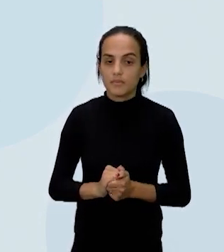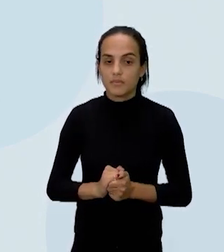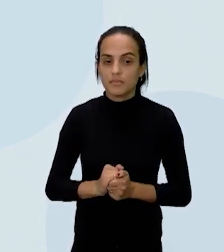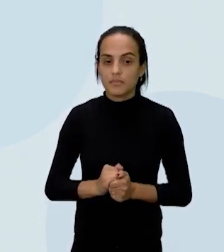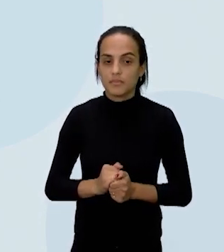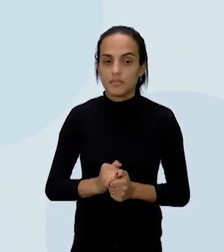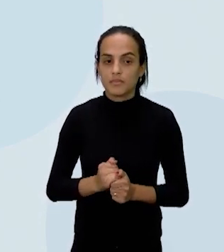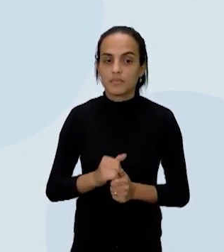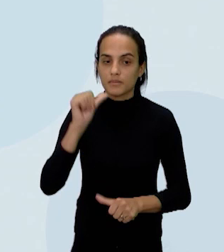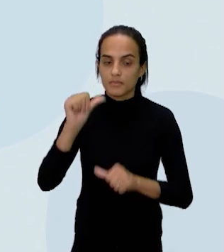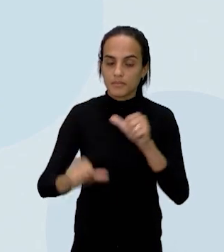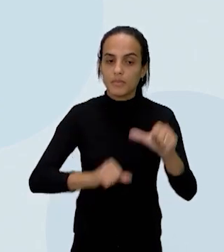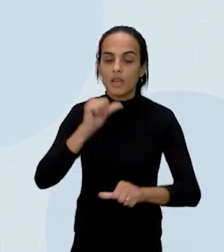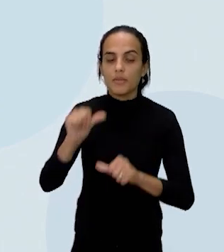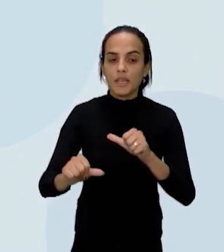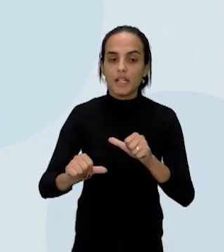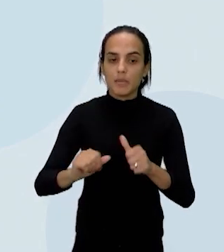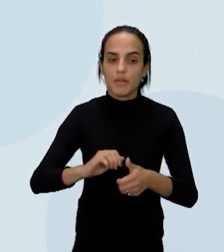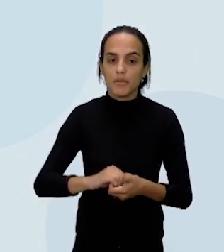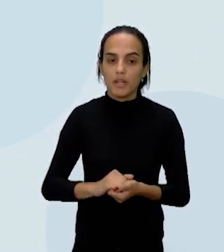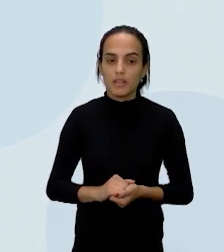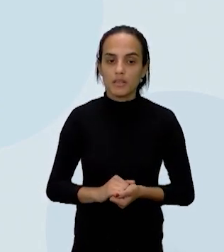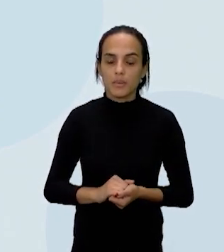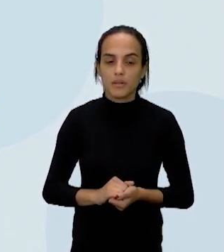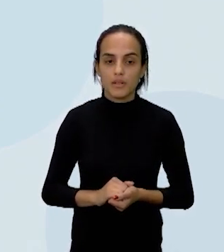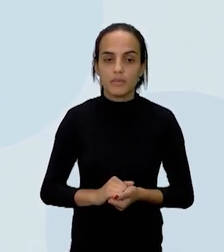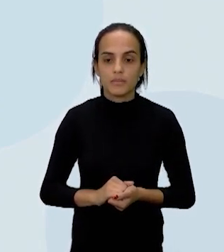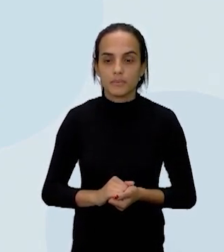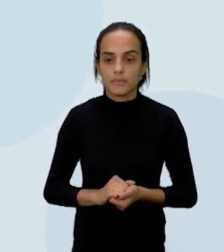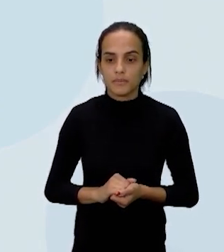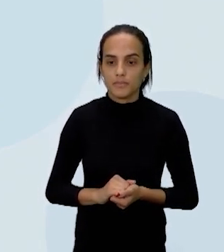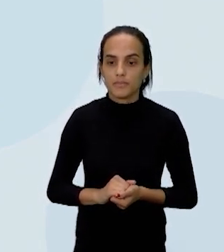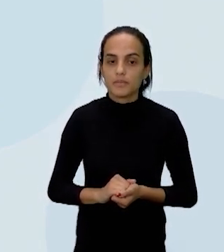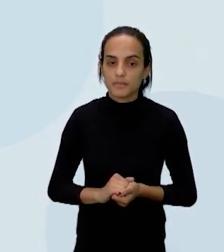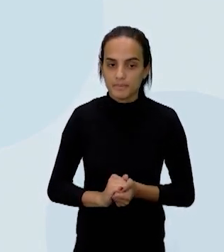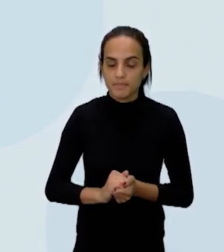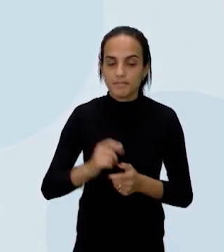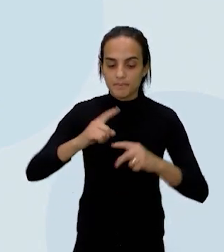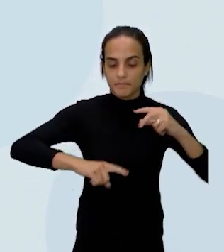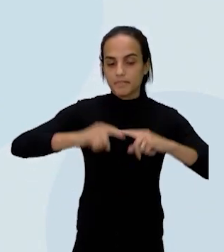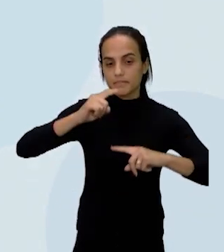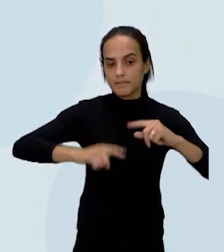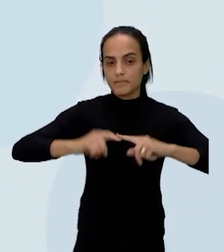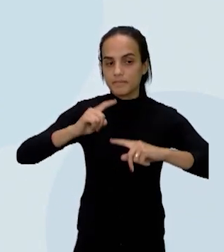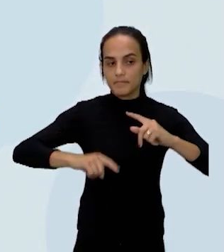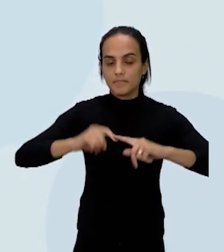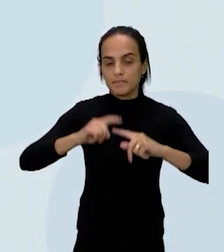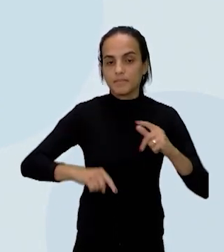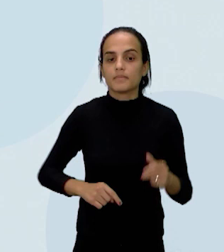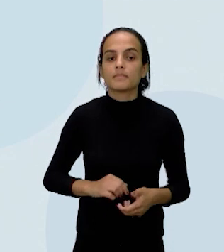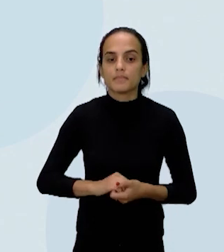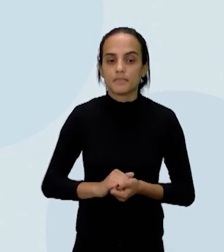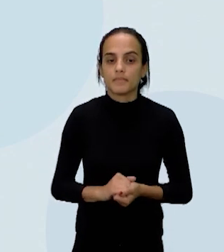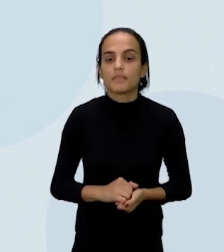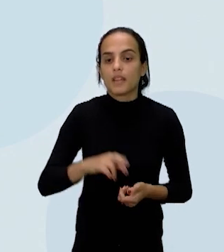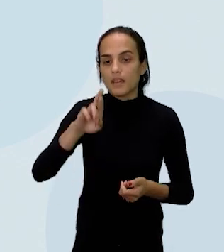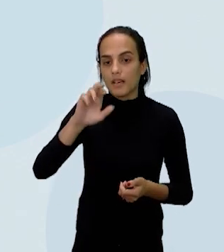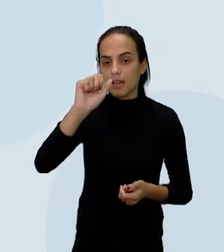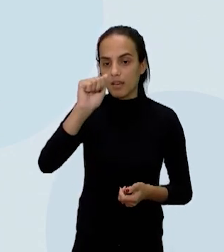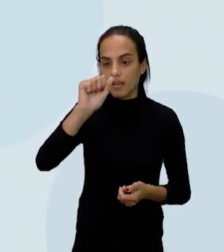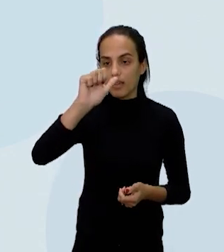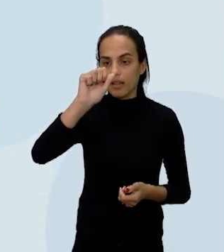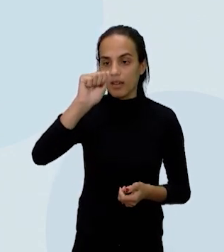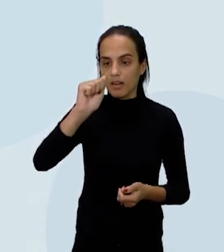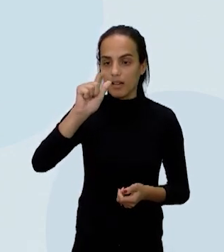a reação inversa é que vai do produto para o reagente. Então, quando eu falar para vocês reação